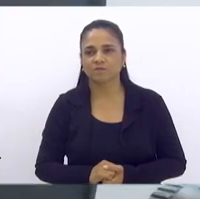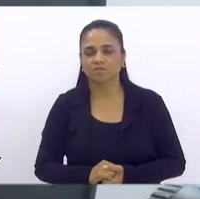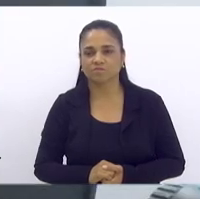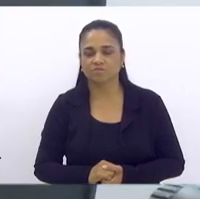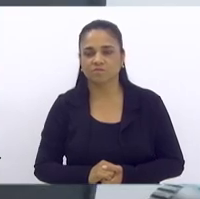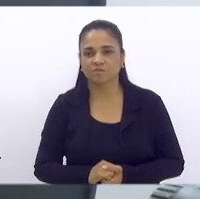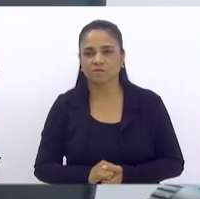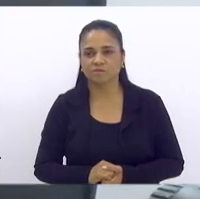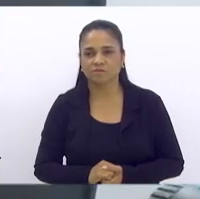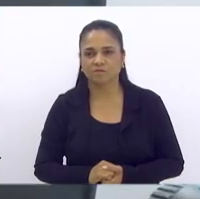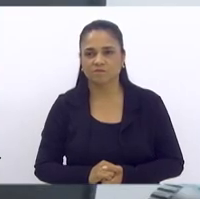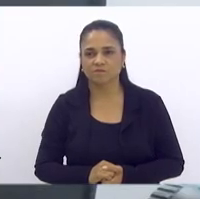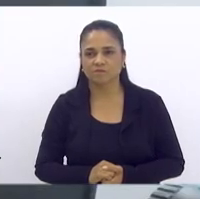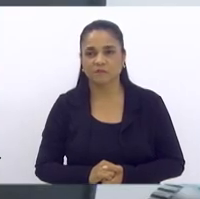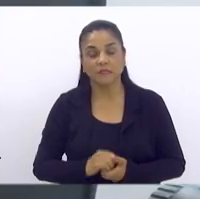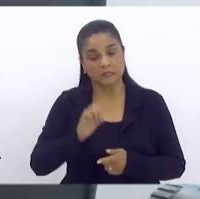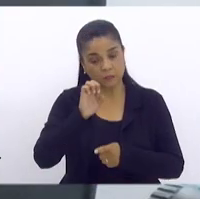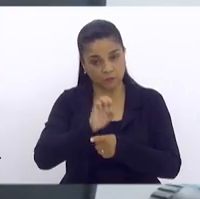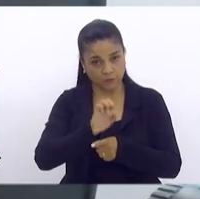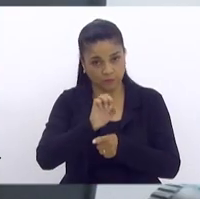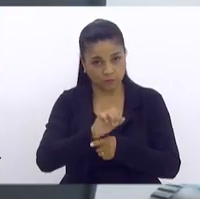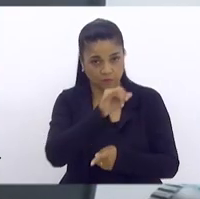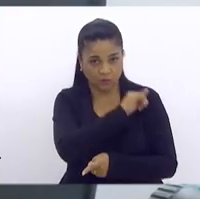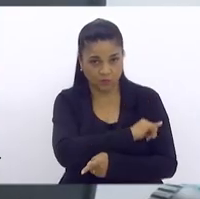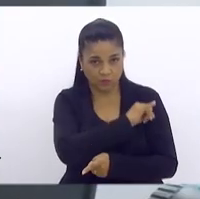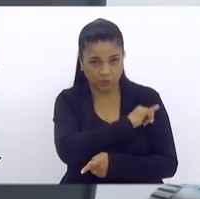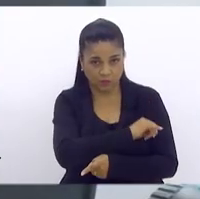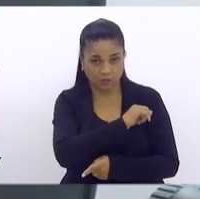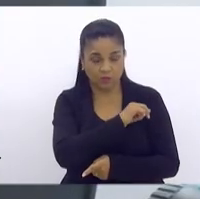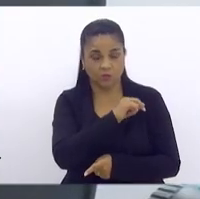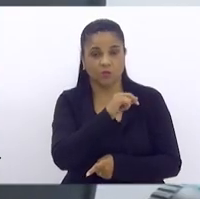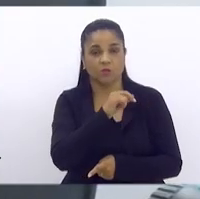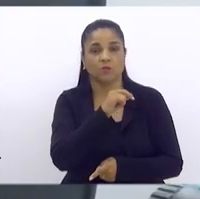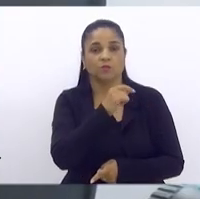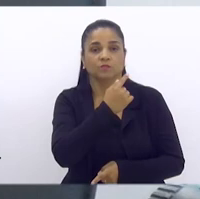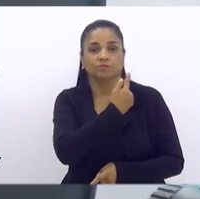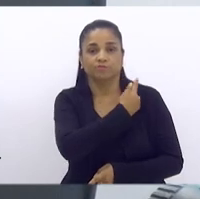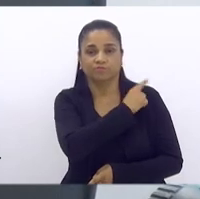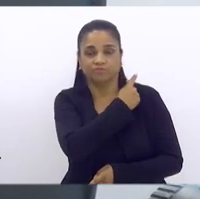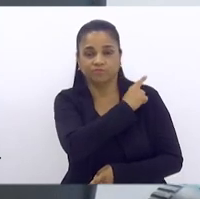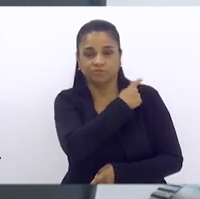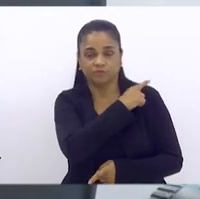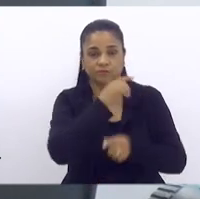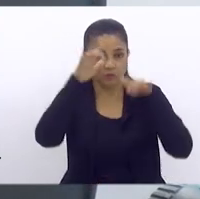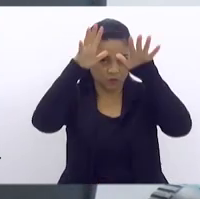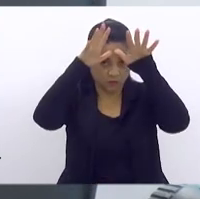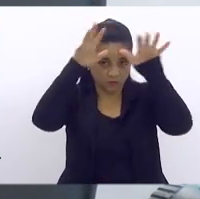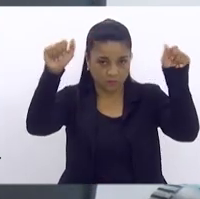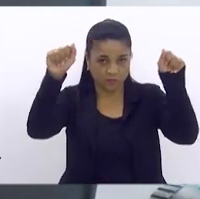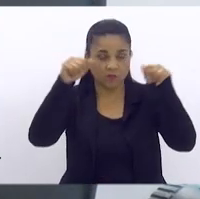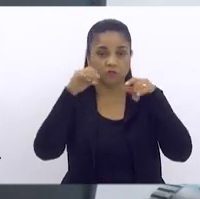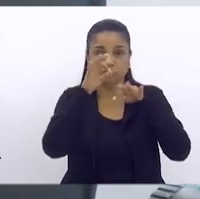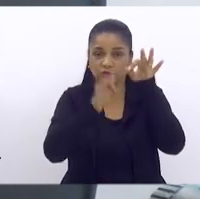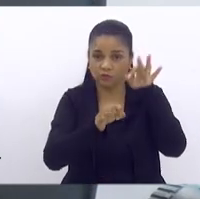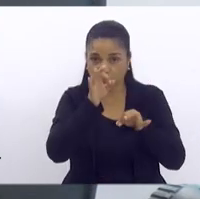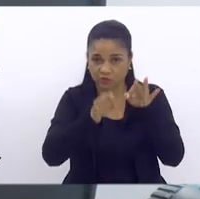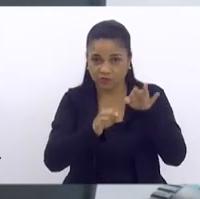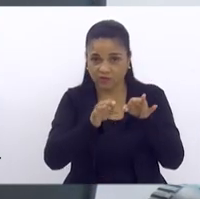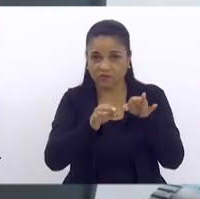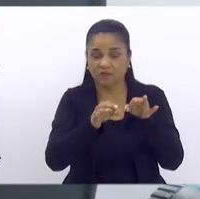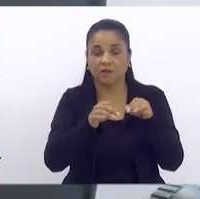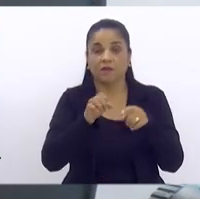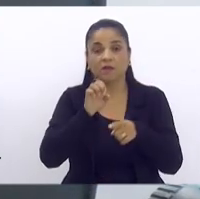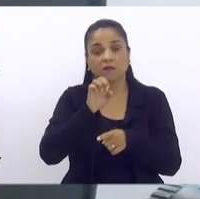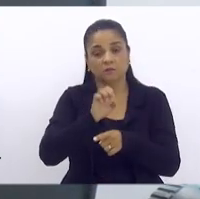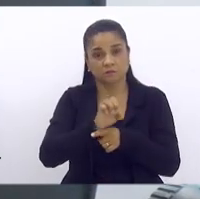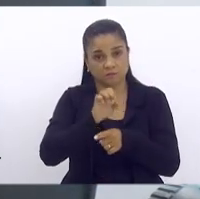considerando que no Rio de Janeiro isso é gerenciado pelo Tribunal de Justiça, né? E considerando que o Rio de